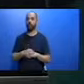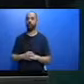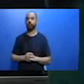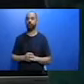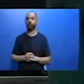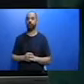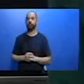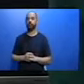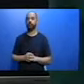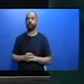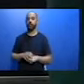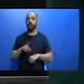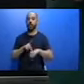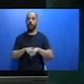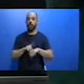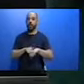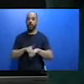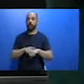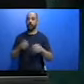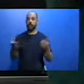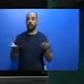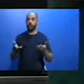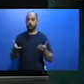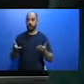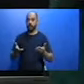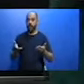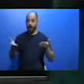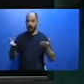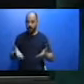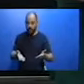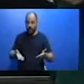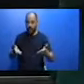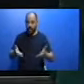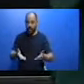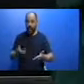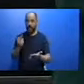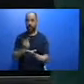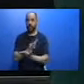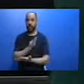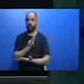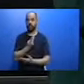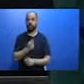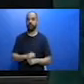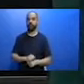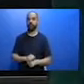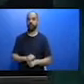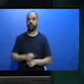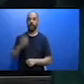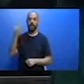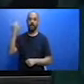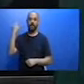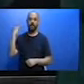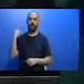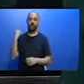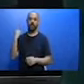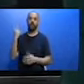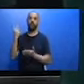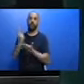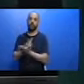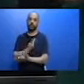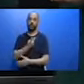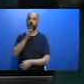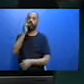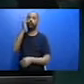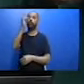tempo presente tá acontecendo agora passado já aconteceu futuro